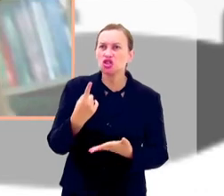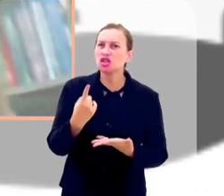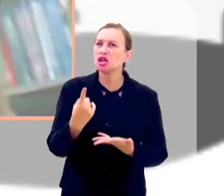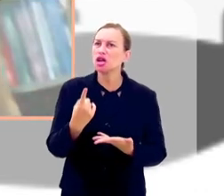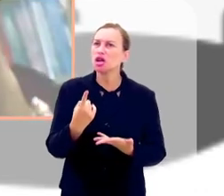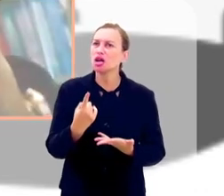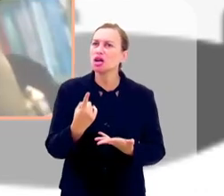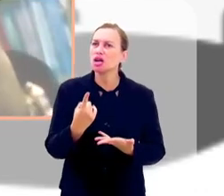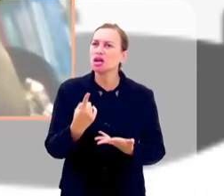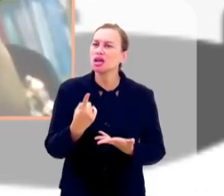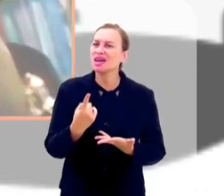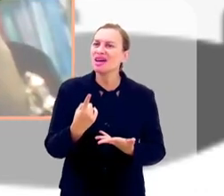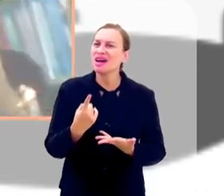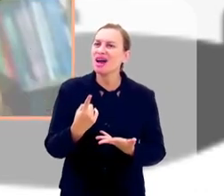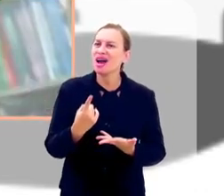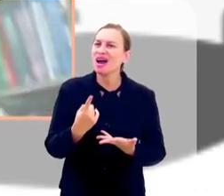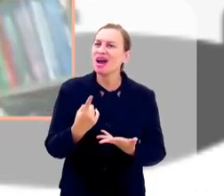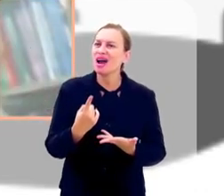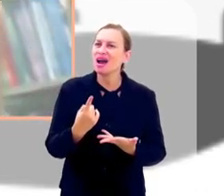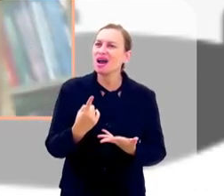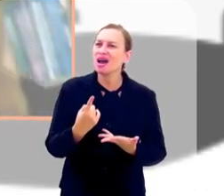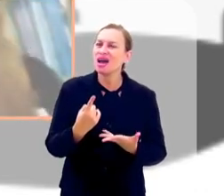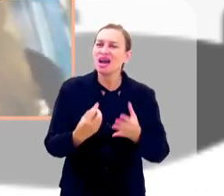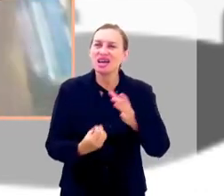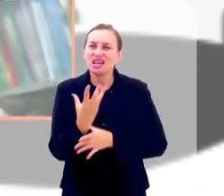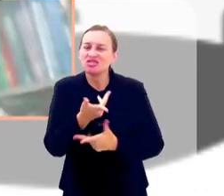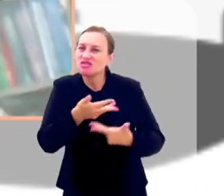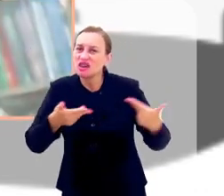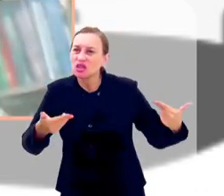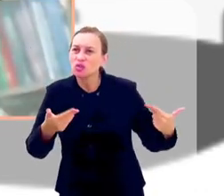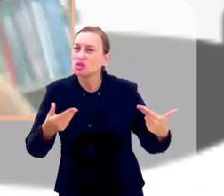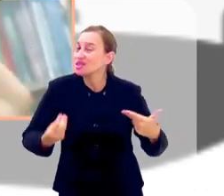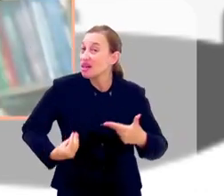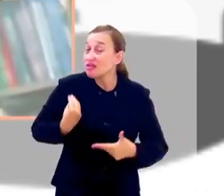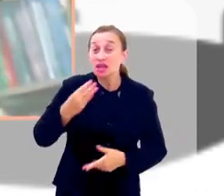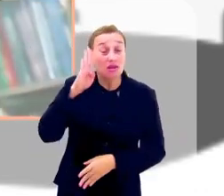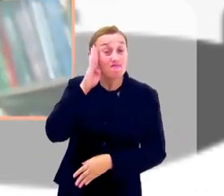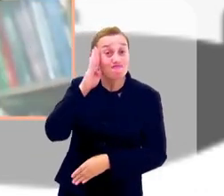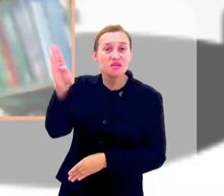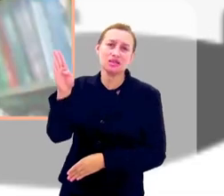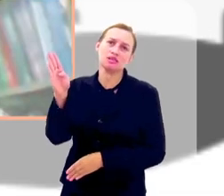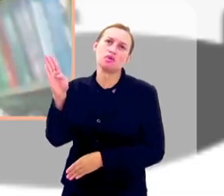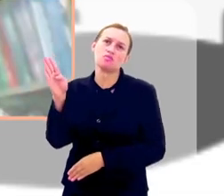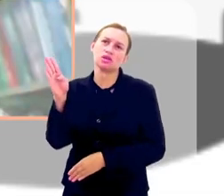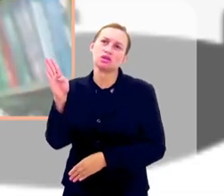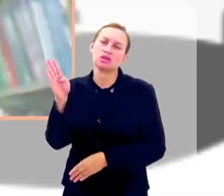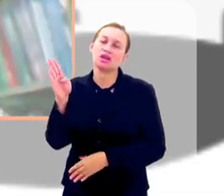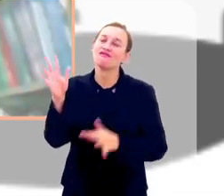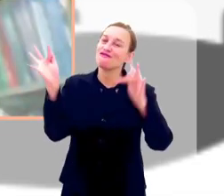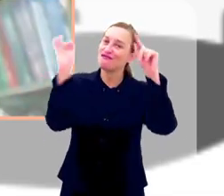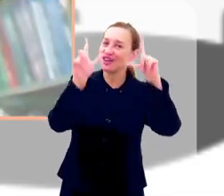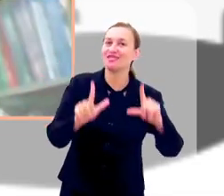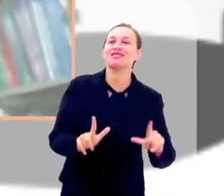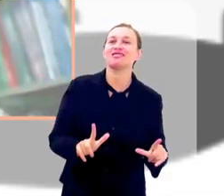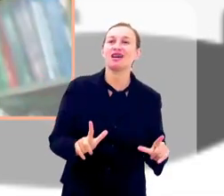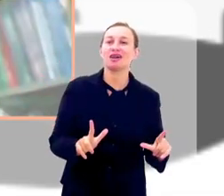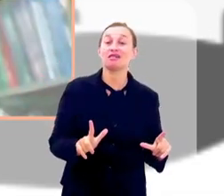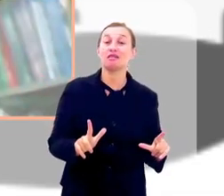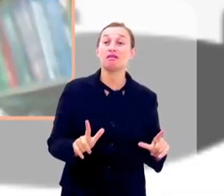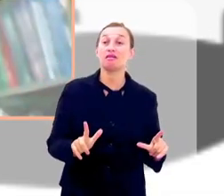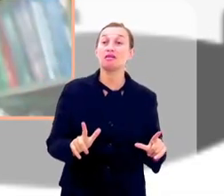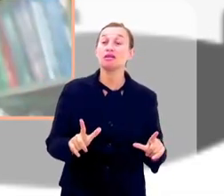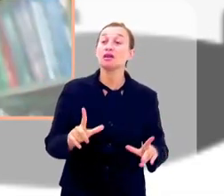descubra a realização de muita coisa na vida e, principalmente,